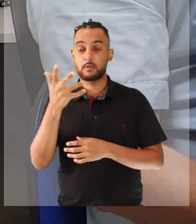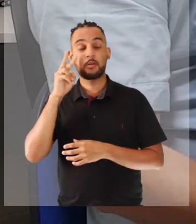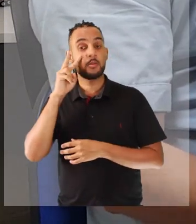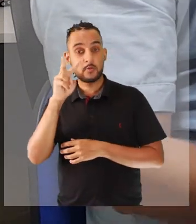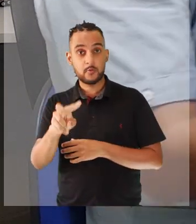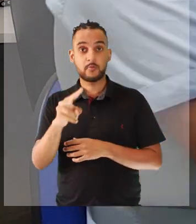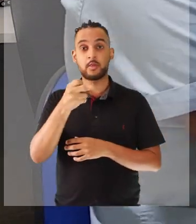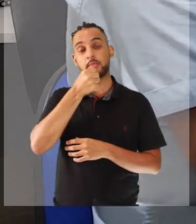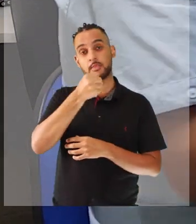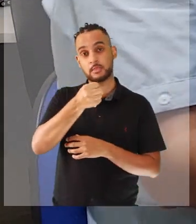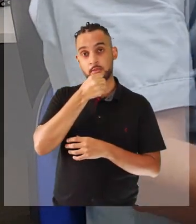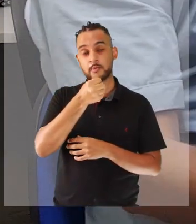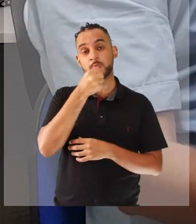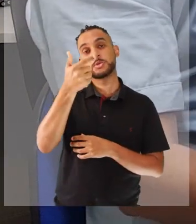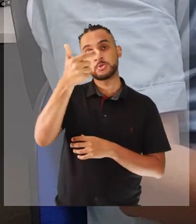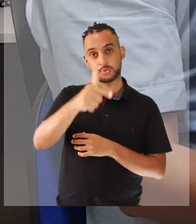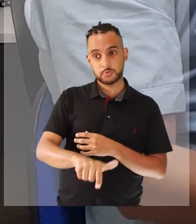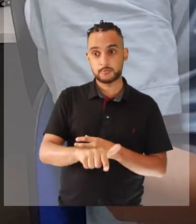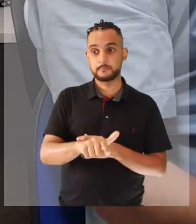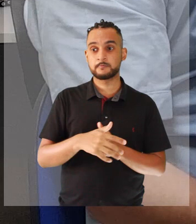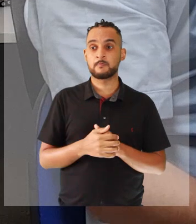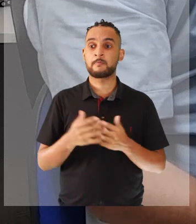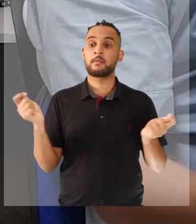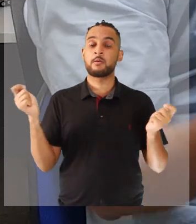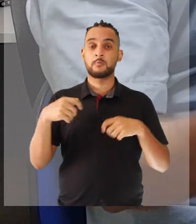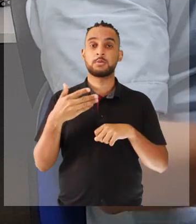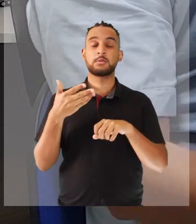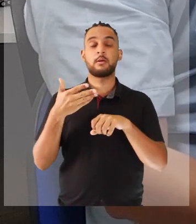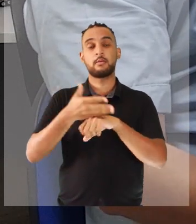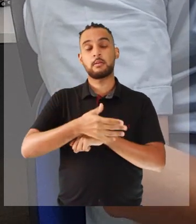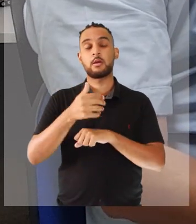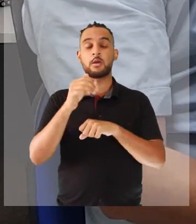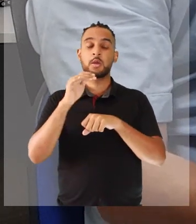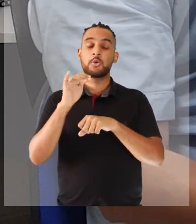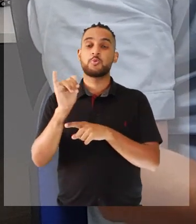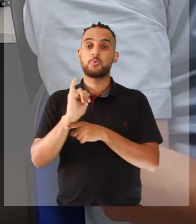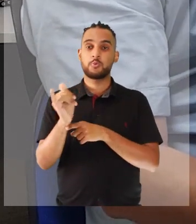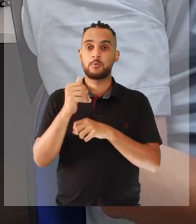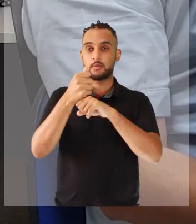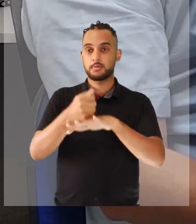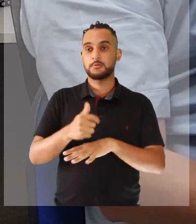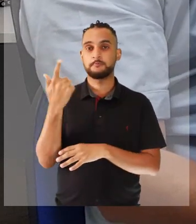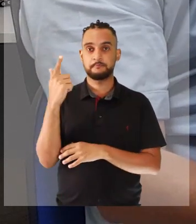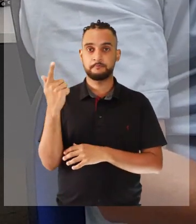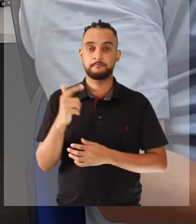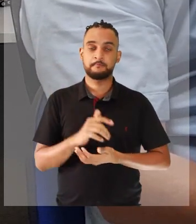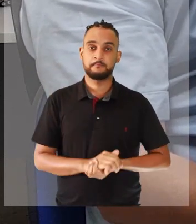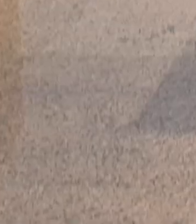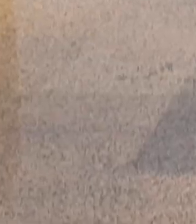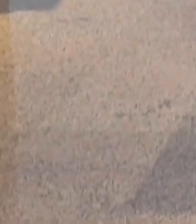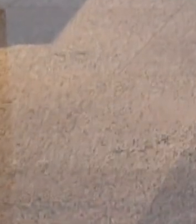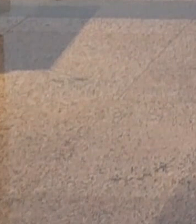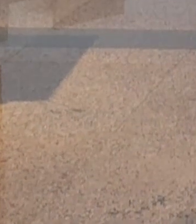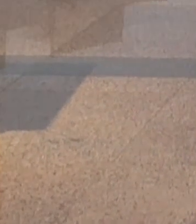queira assistir essa entrevista novamente, acesse o YouTube da Arquidiocese de Goiânia.